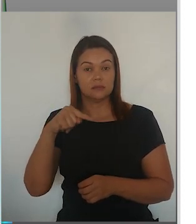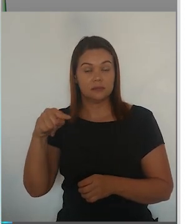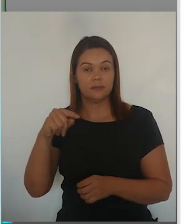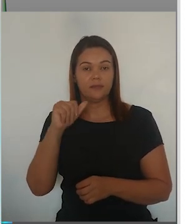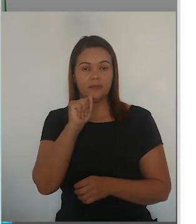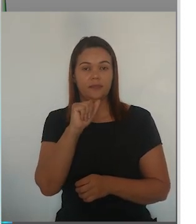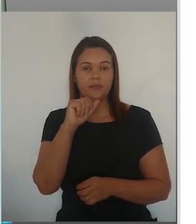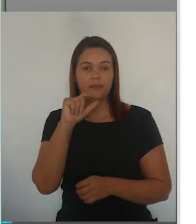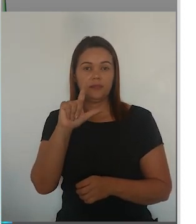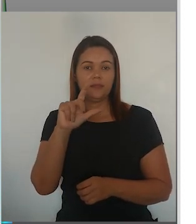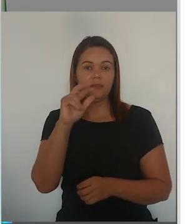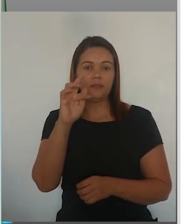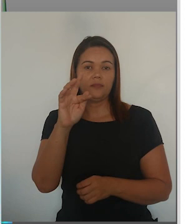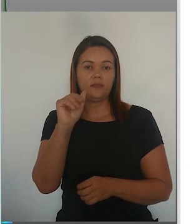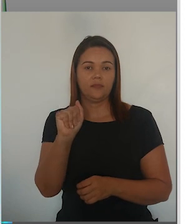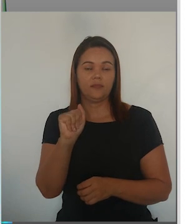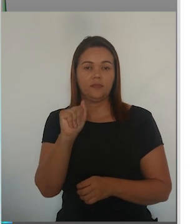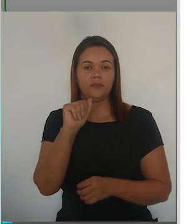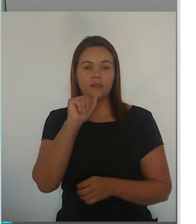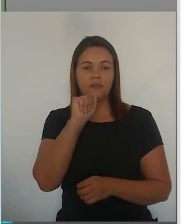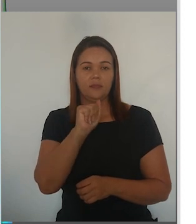CAP-Z,